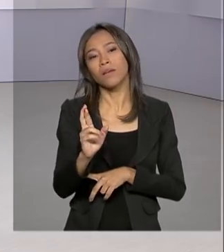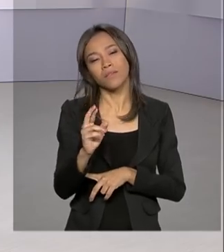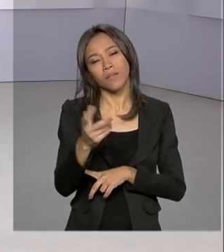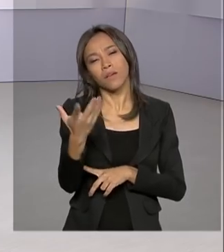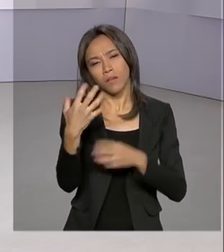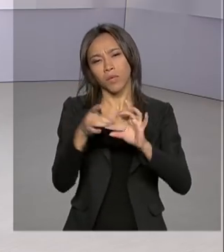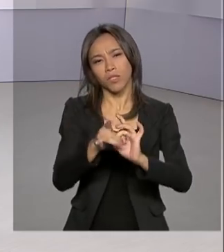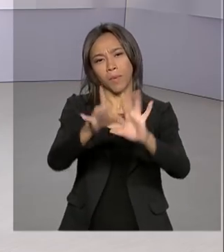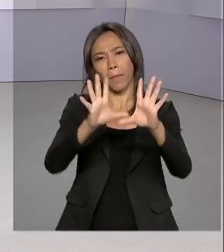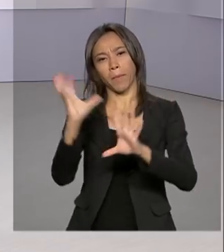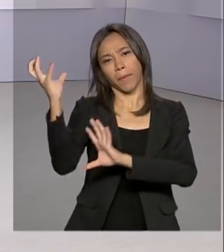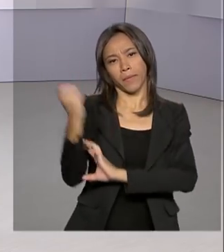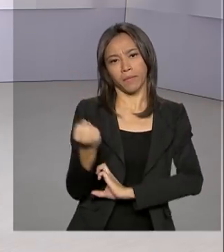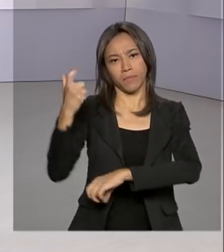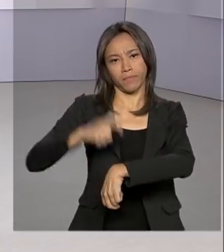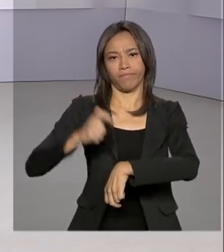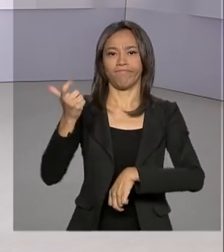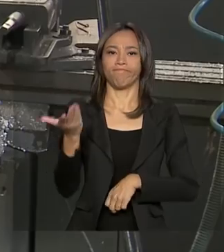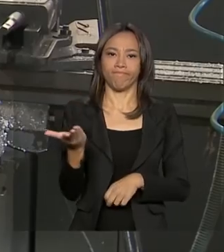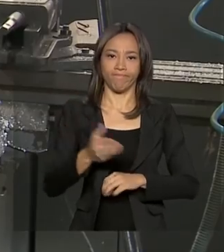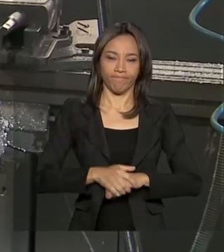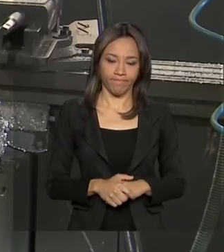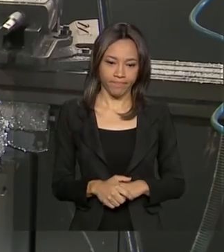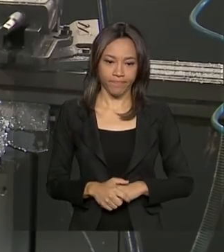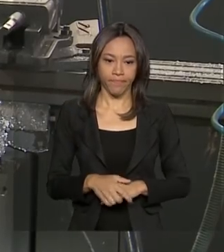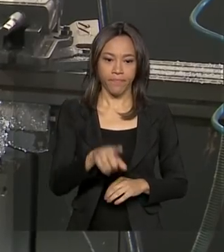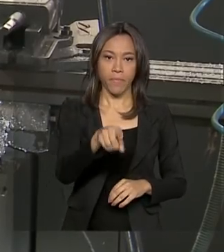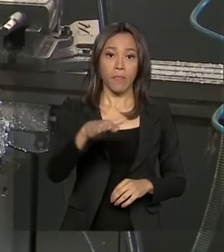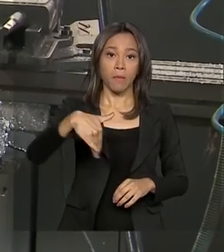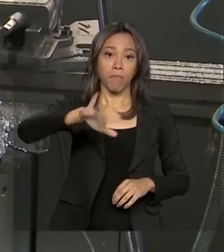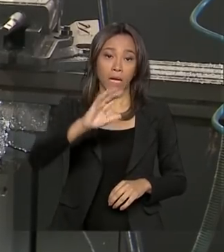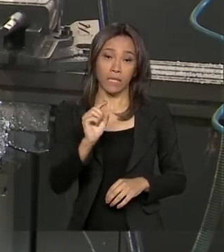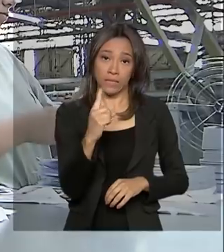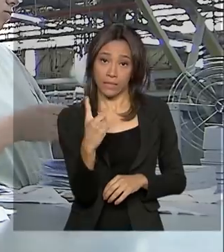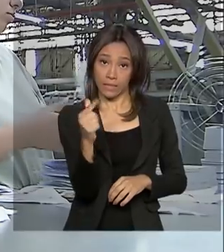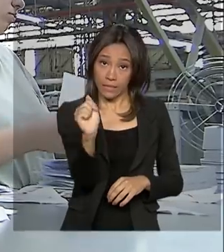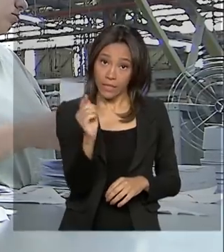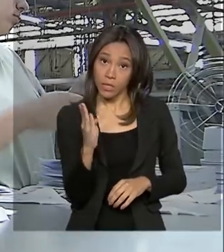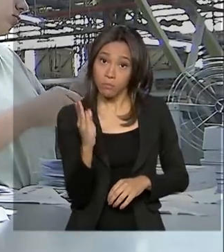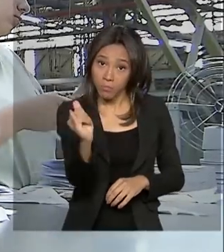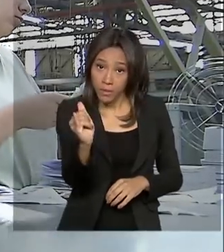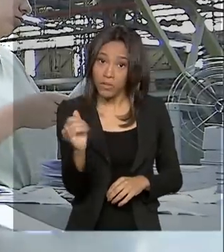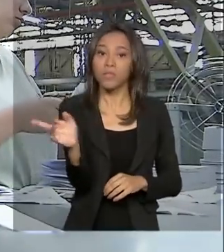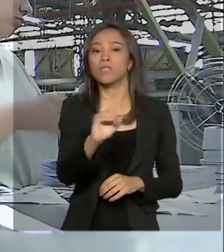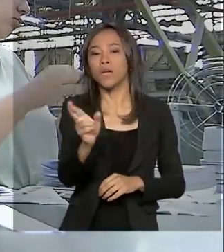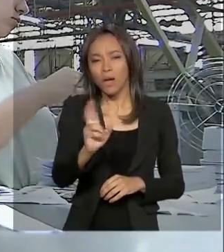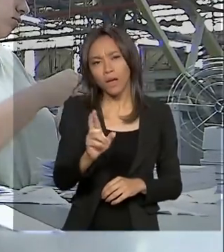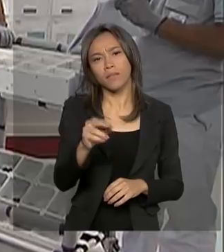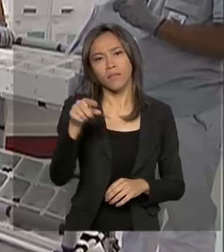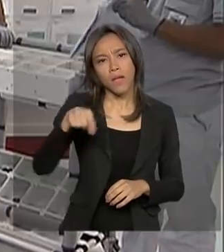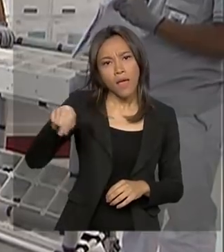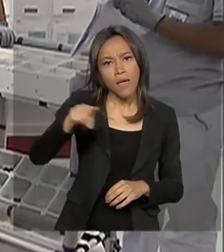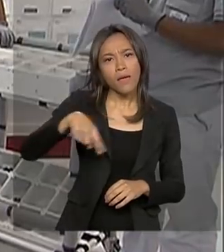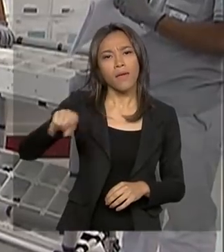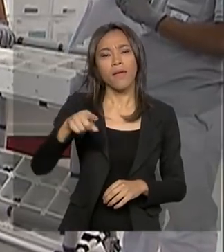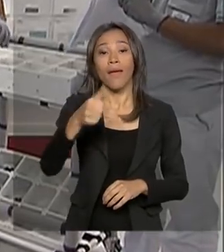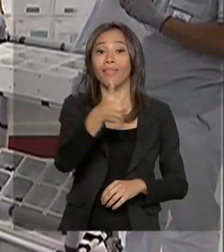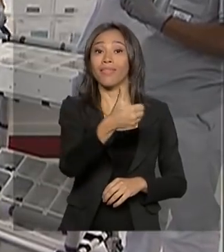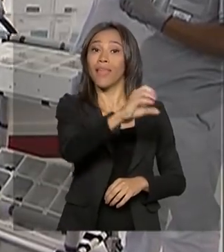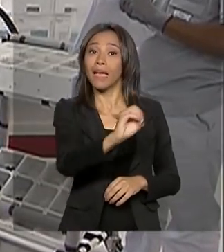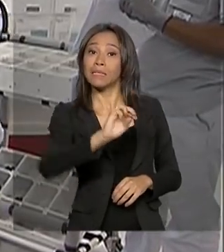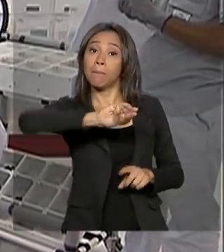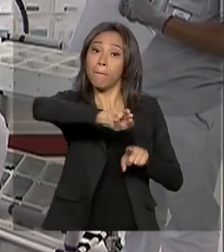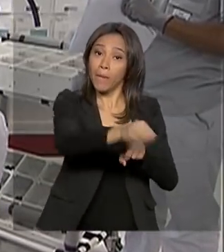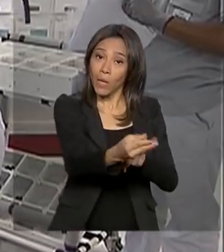para saques imediatos. São mais de 17 bilhões de reais que pertencem a 10 milhões de